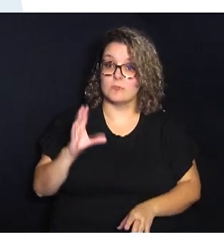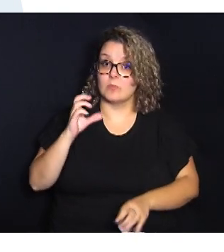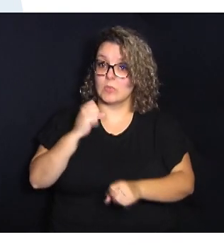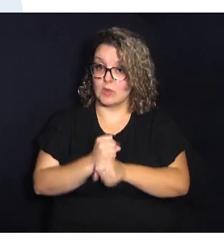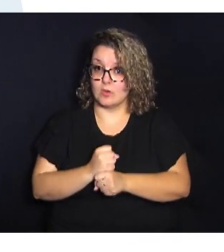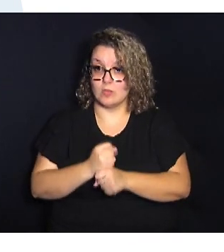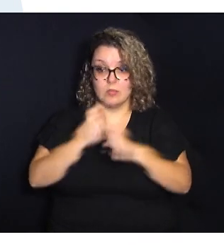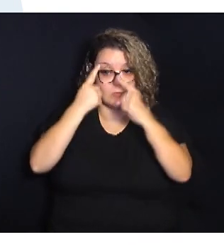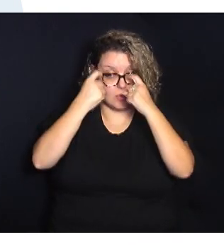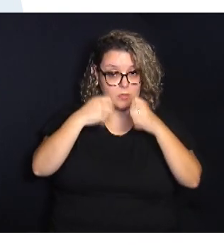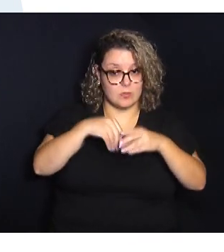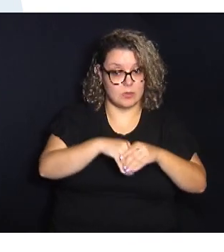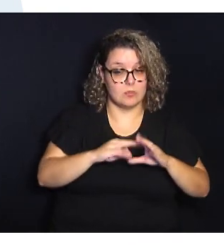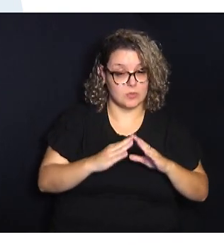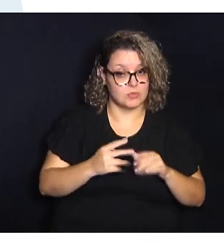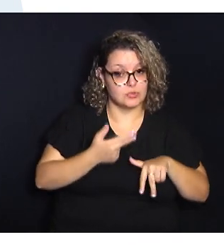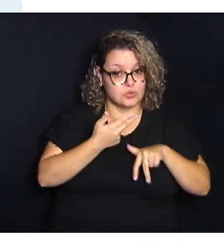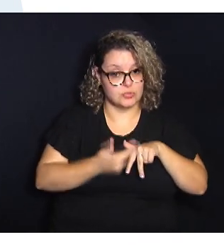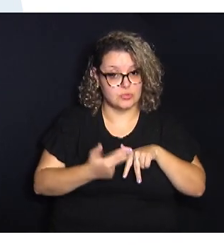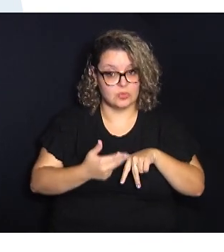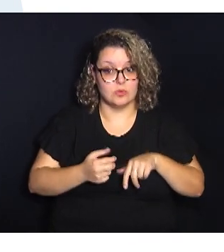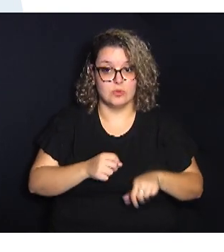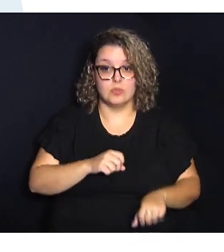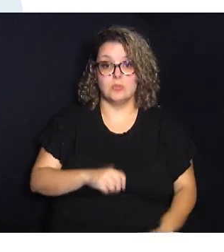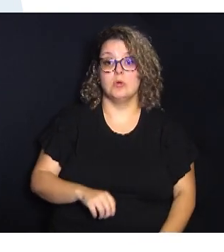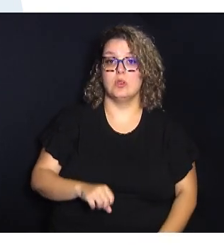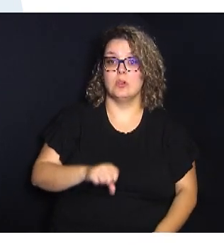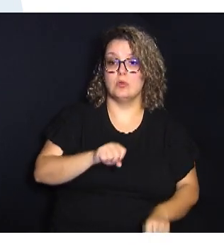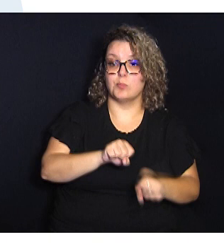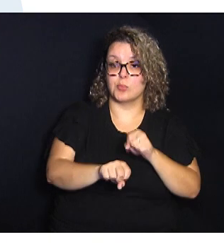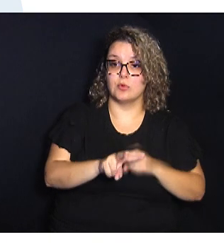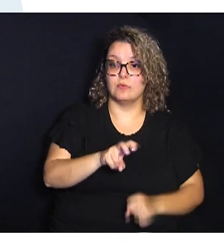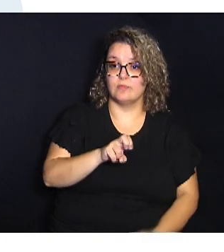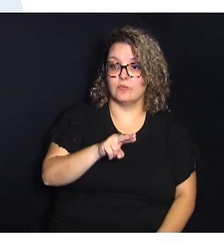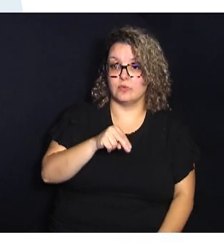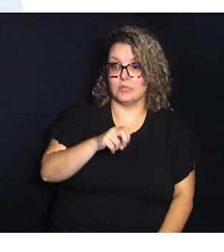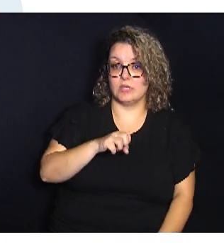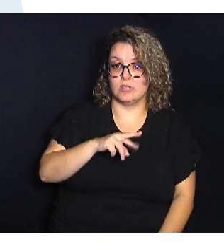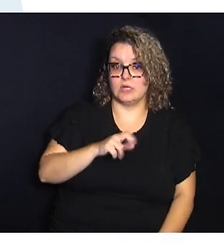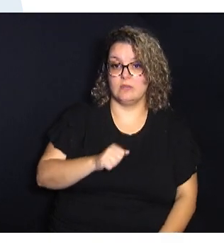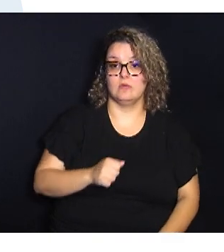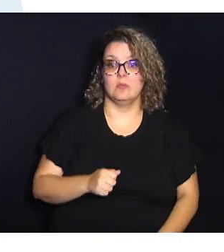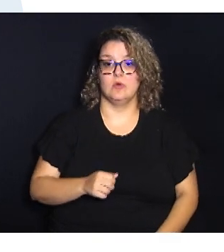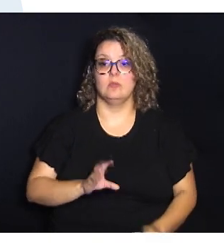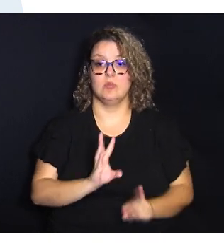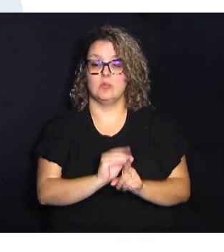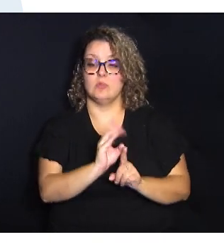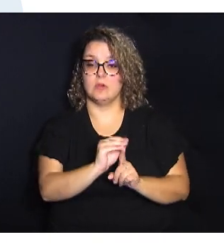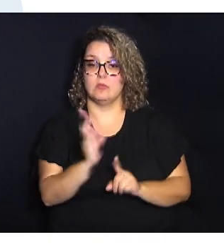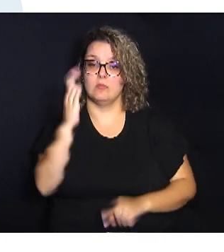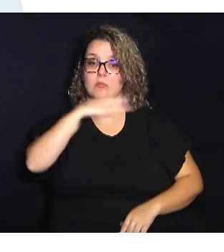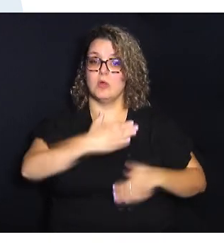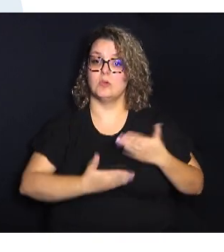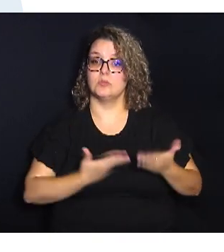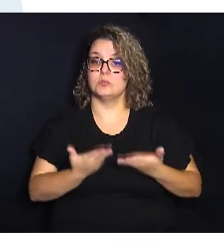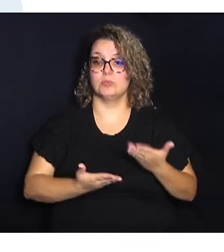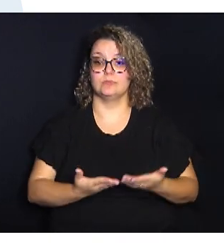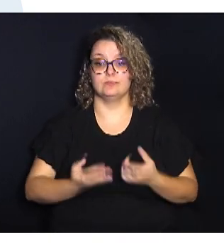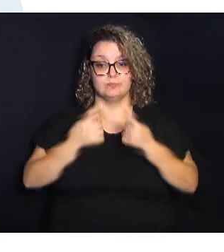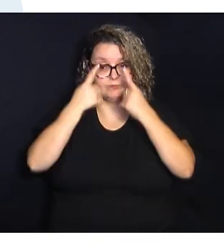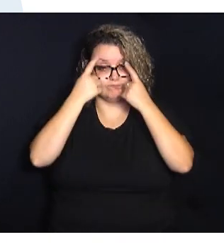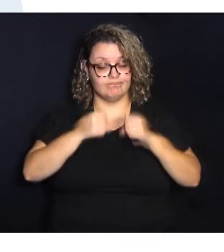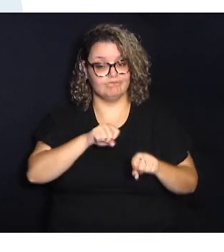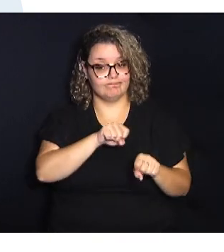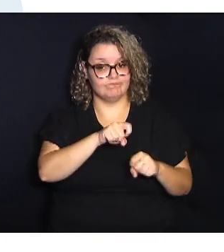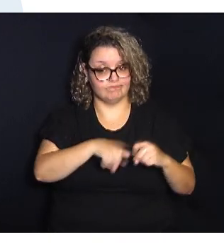2024, incluindo violência doméstica de gênero, estupro de vulnerável, exploração sexual, maus